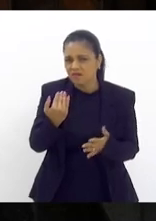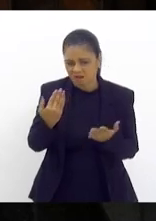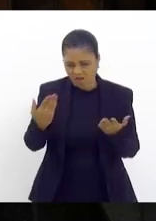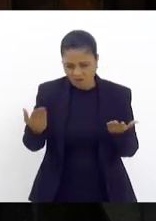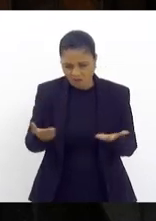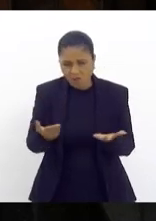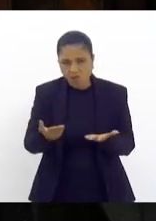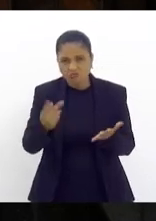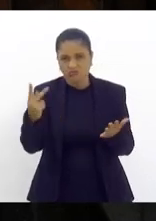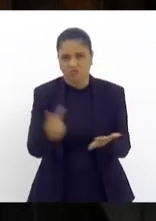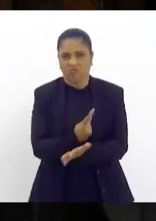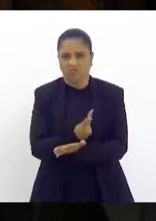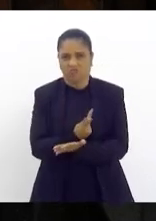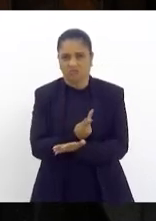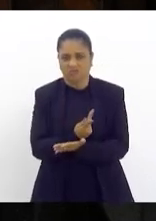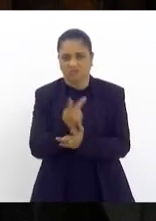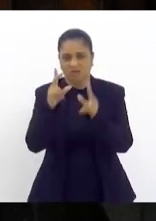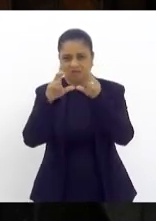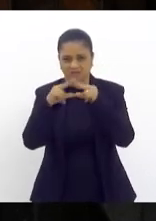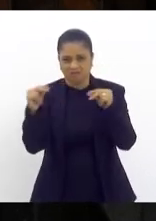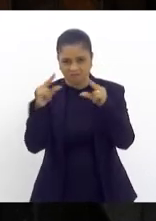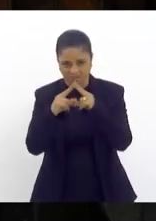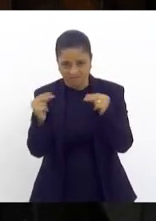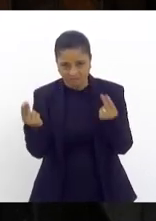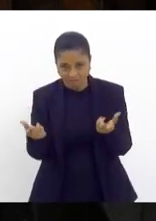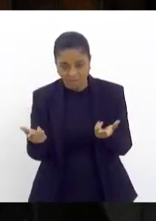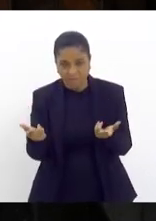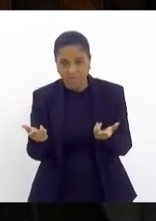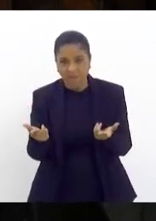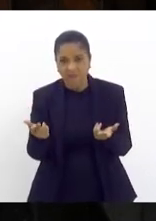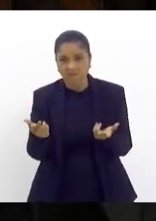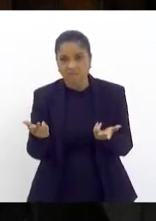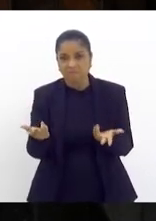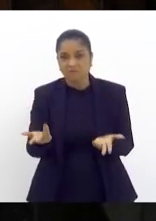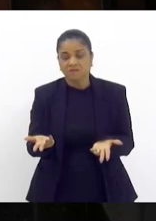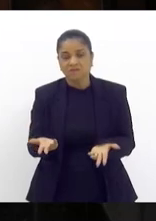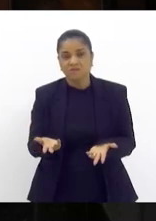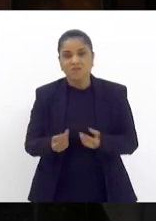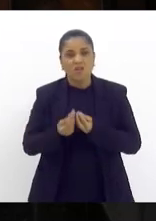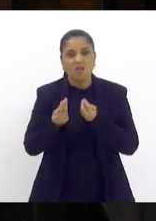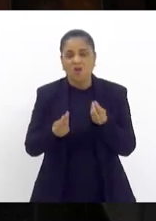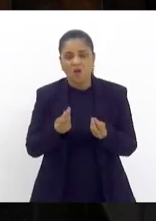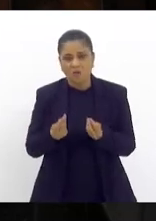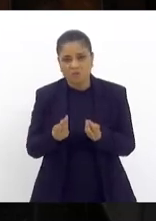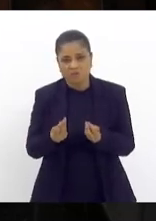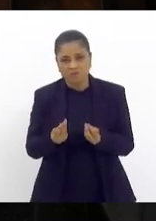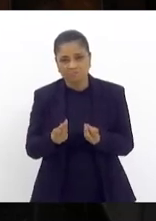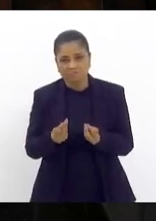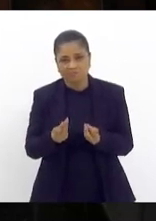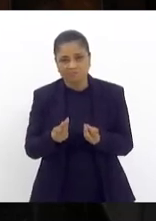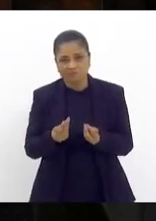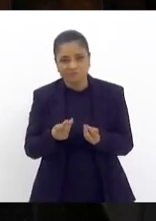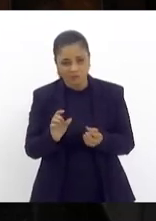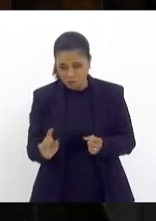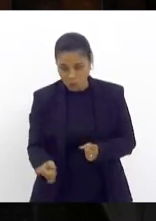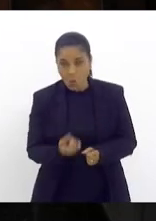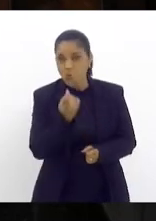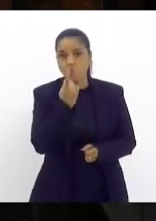Joinville e Santa Catarina. E este não é um fato isolado.